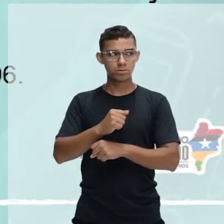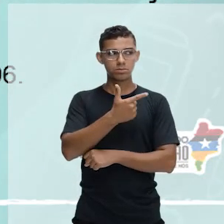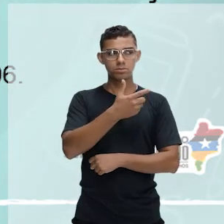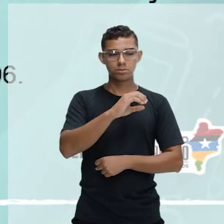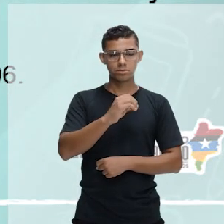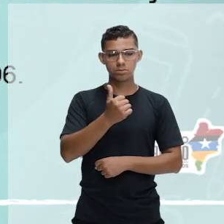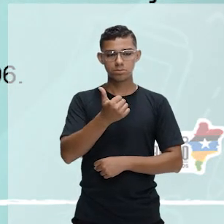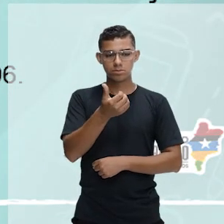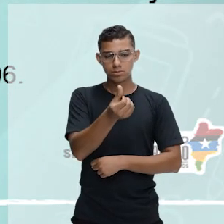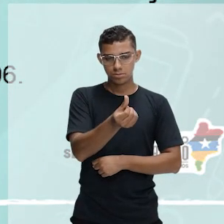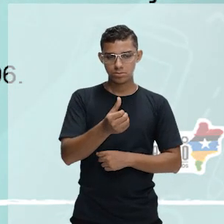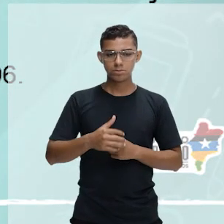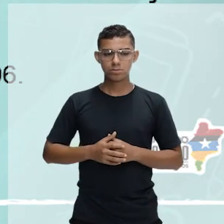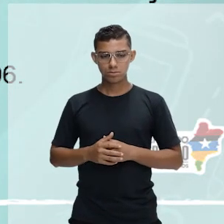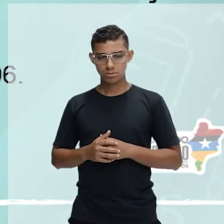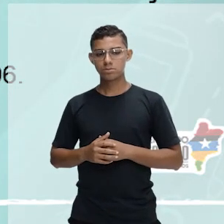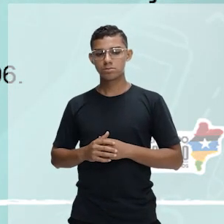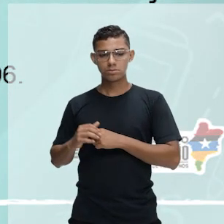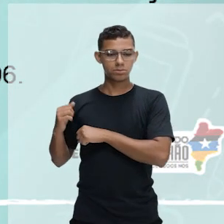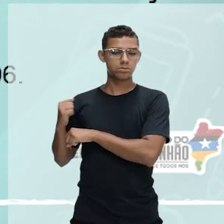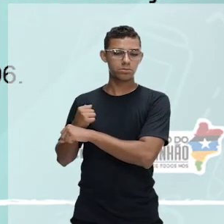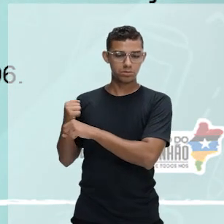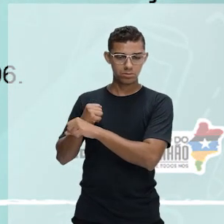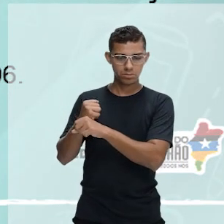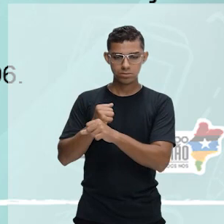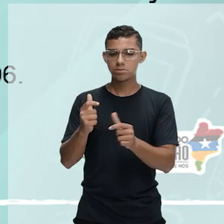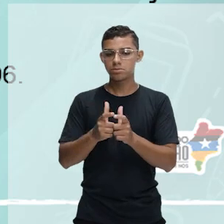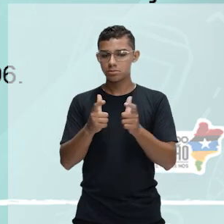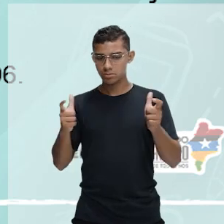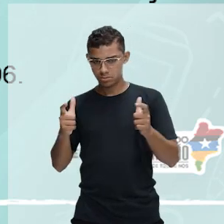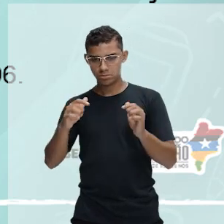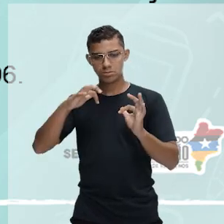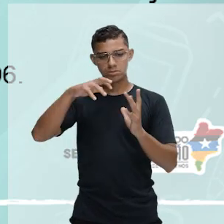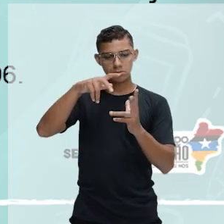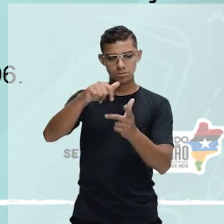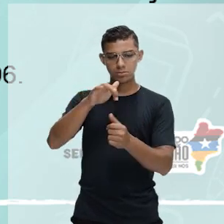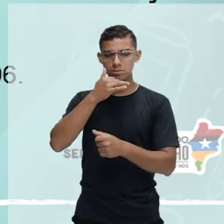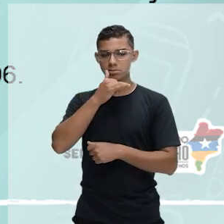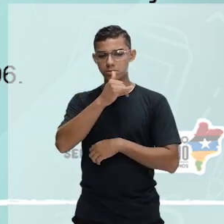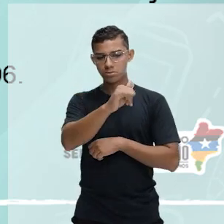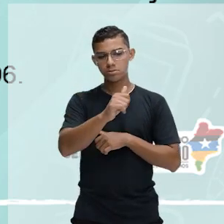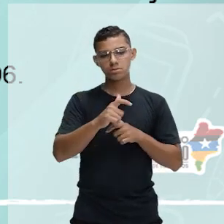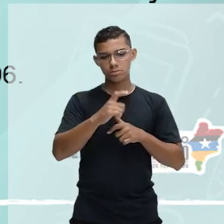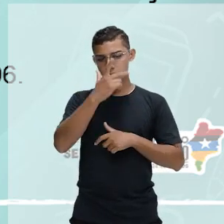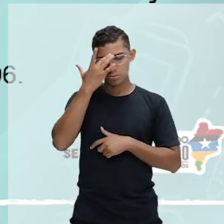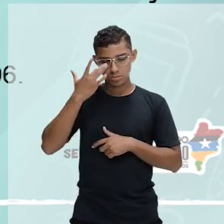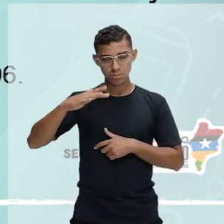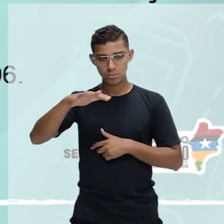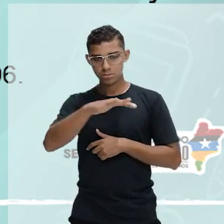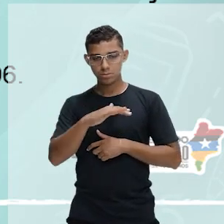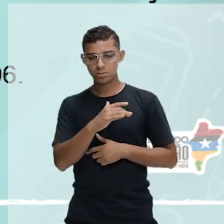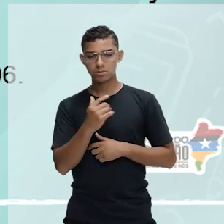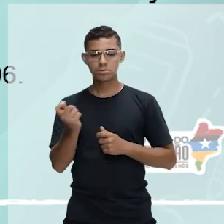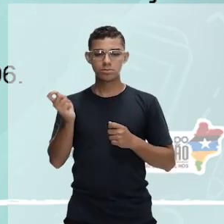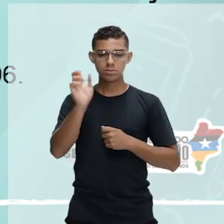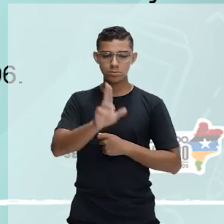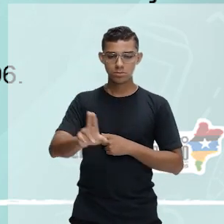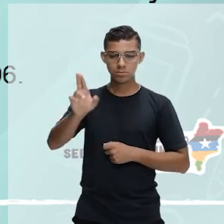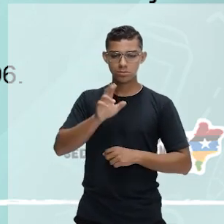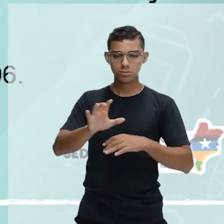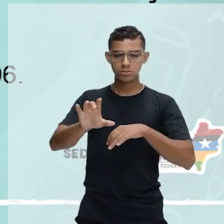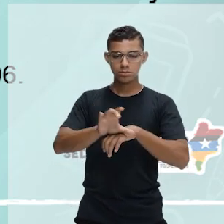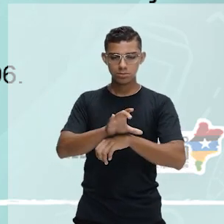ano, cresce a demanda mundial de energia com o aumento das populações e do consumo. É cada vez